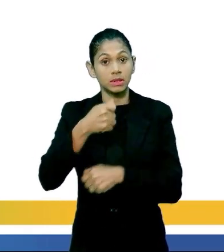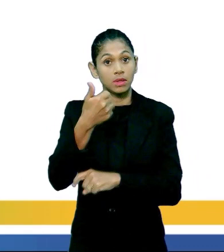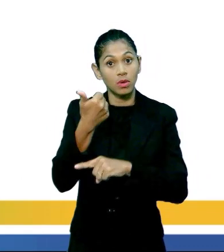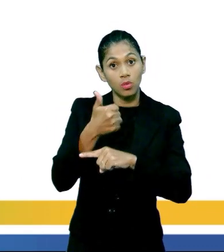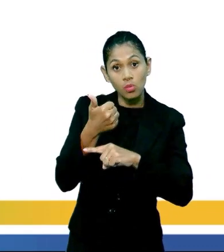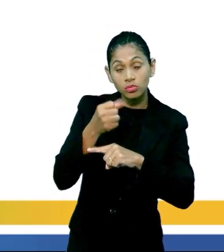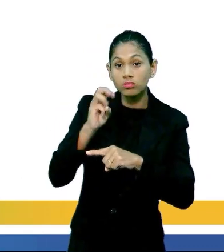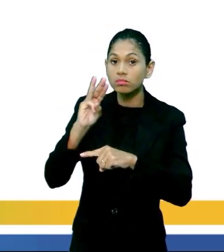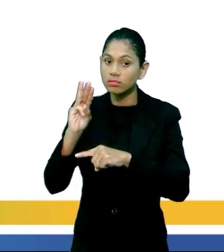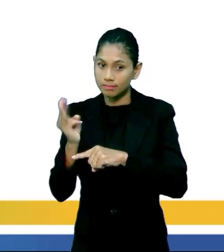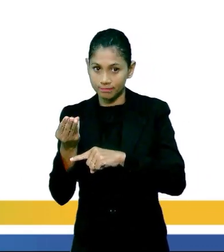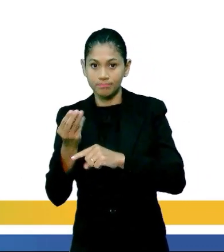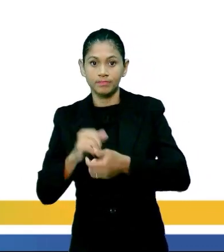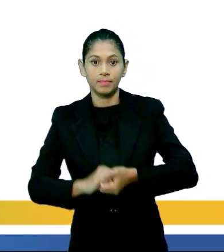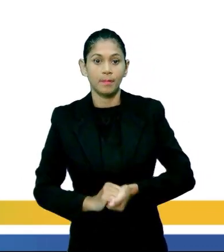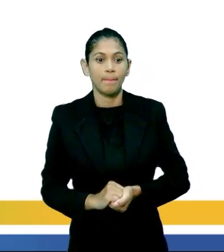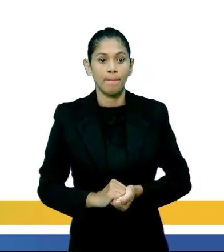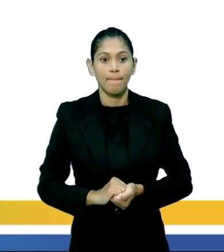razão.